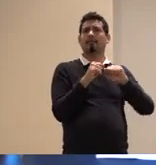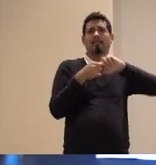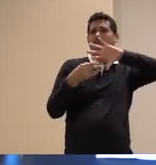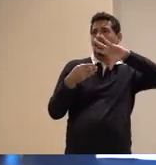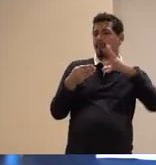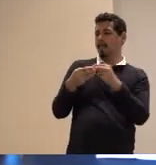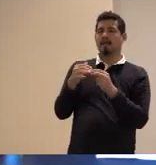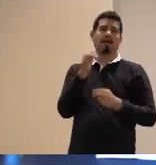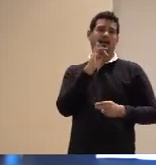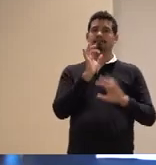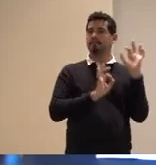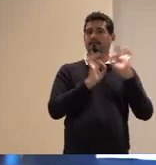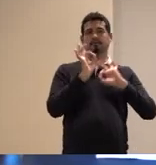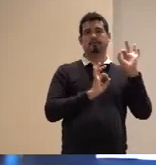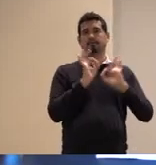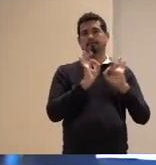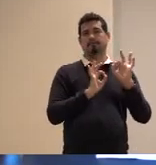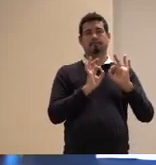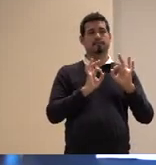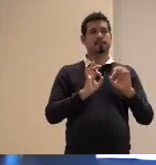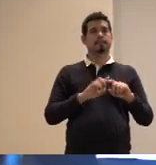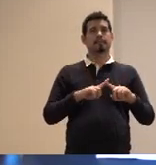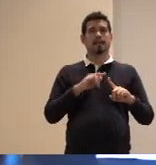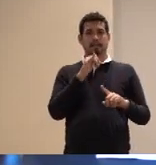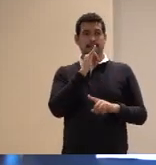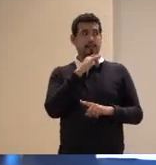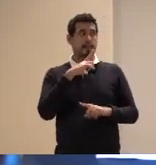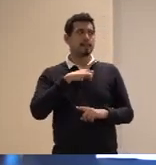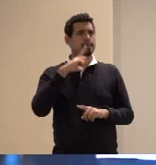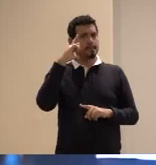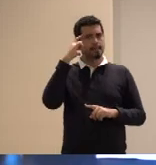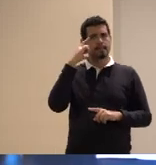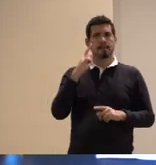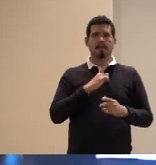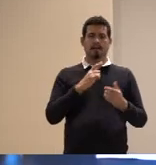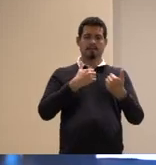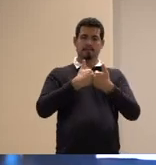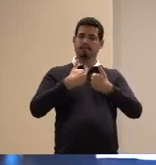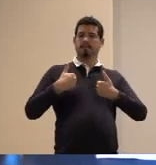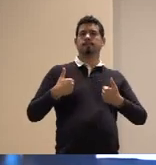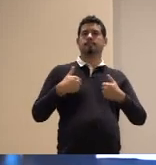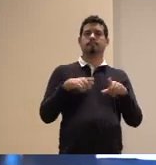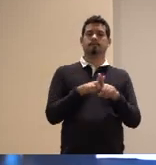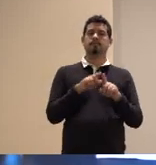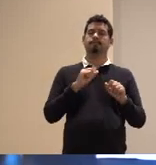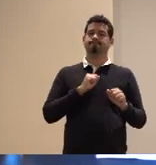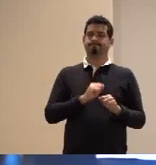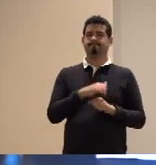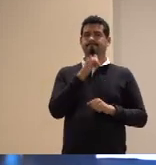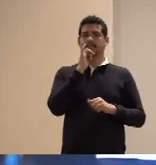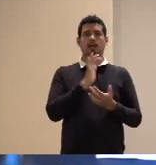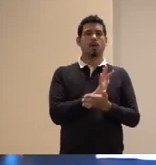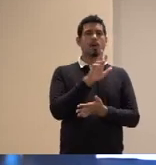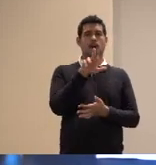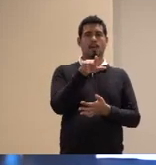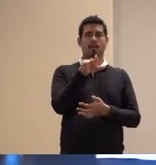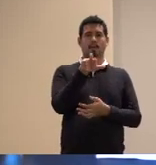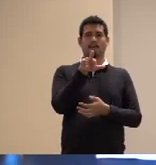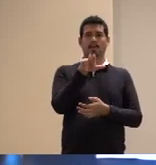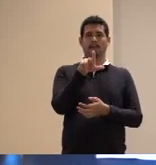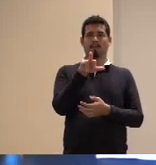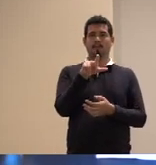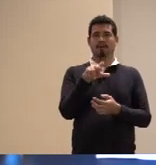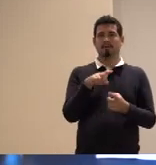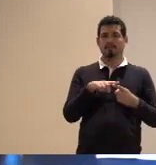do reordenamento. Ainda tem separação de irmãos, tá? Tem cidades que ainda os abrigos